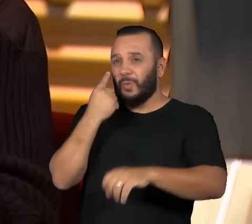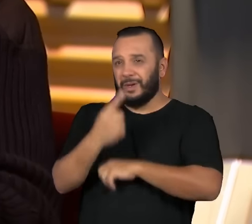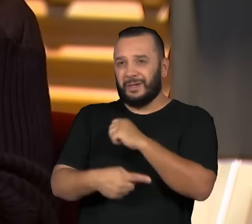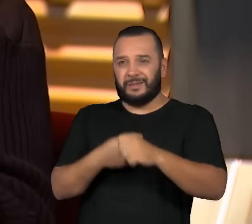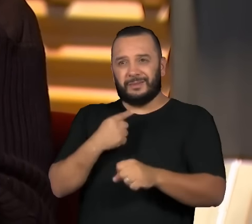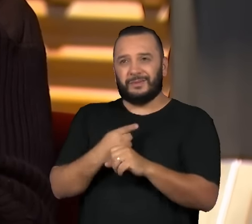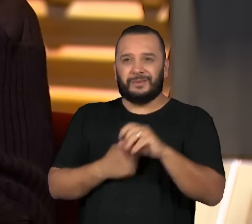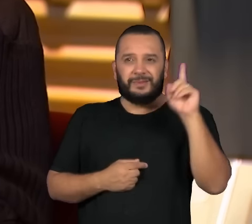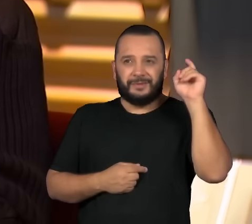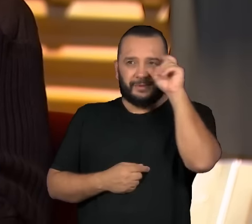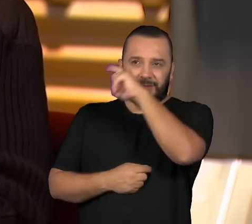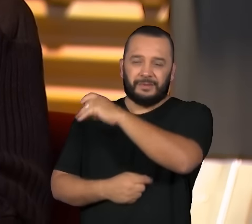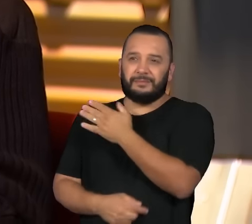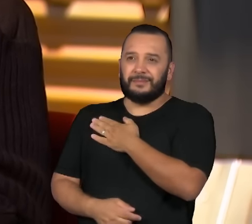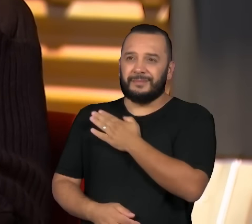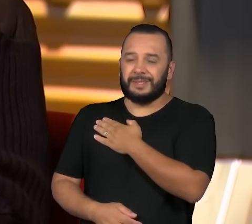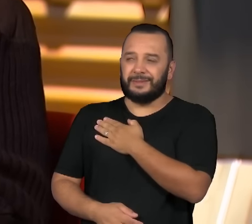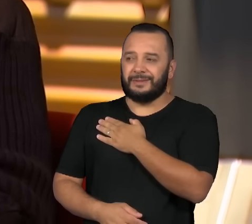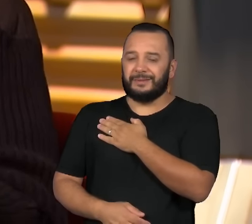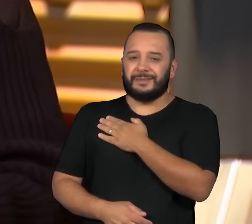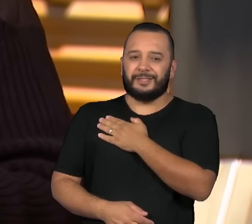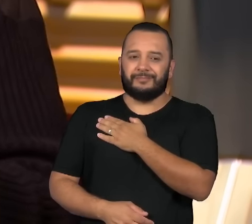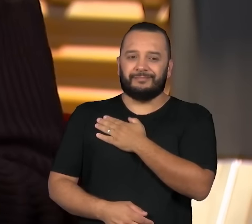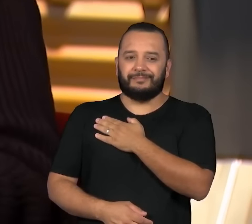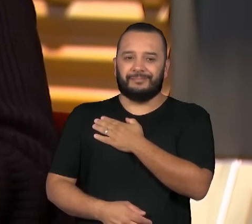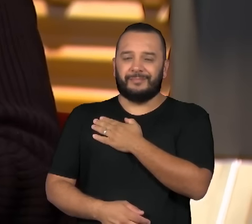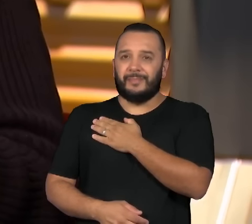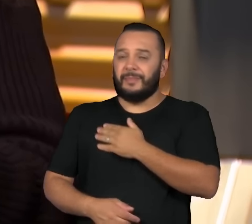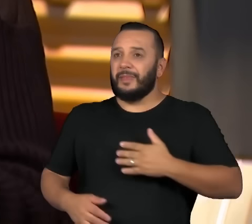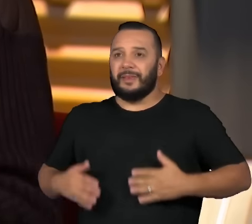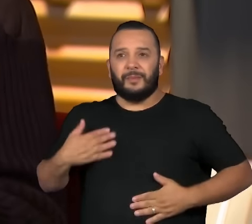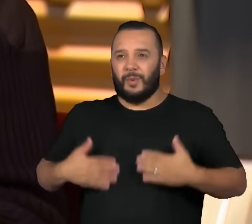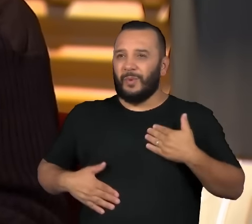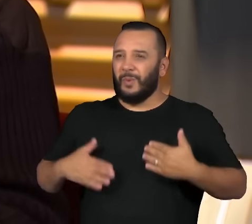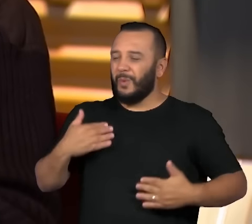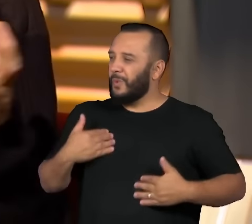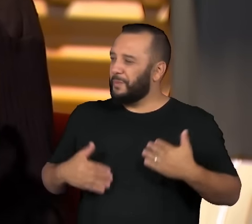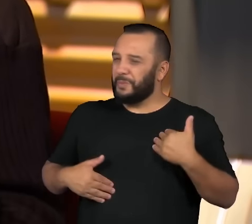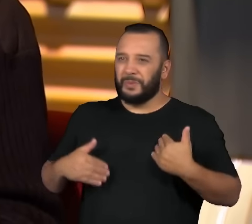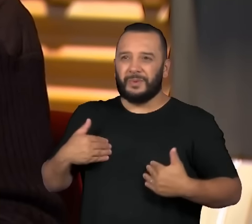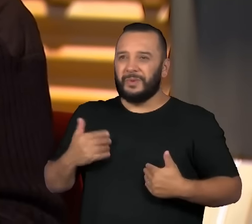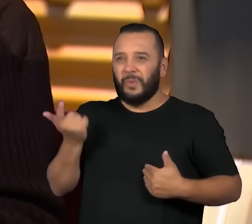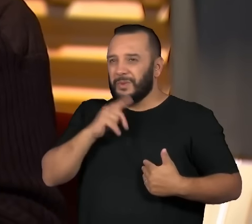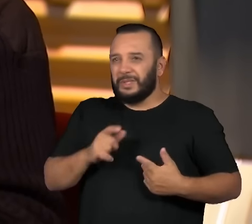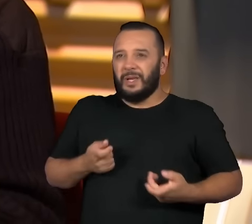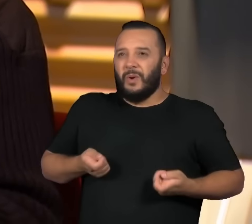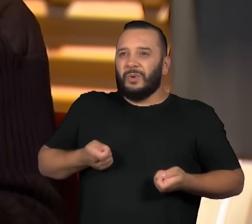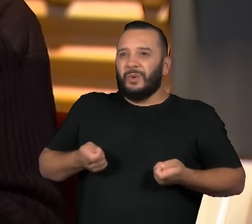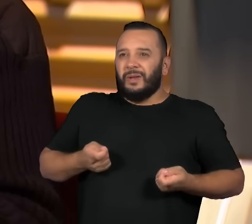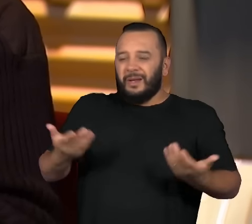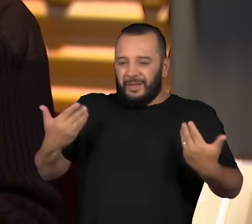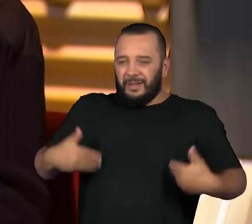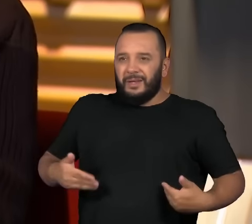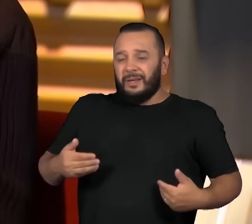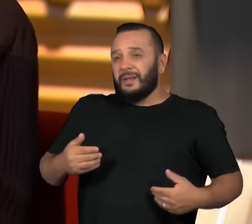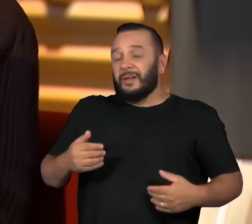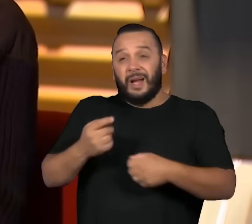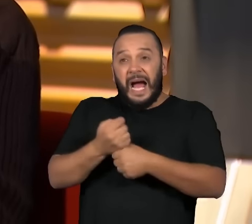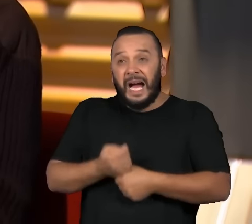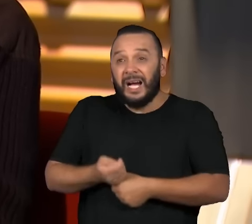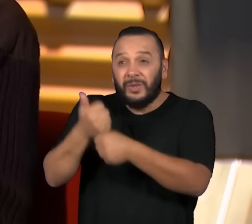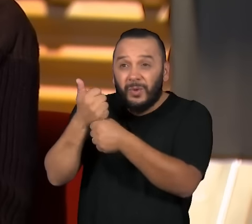tive, assim, dias assim que, meu corpo... Puta, eu não conseguia controlar, velho. Assim, no ano novo, foi o